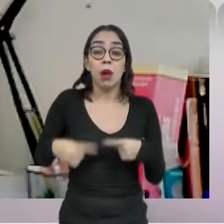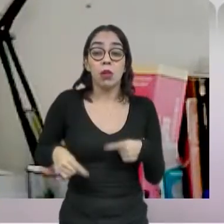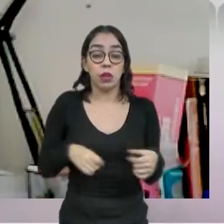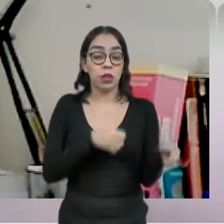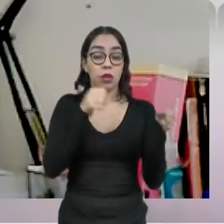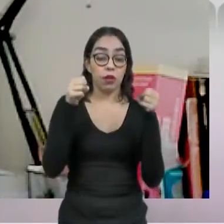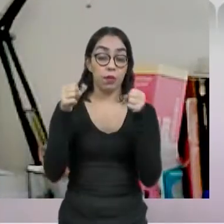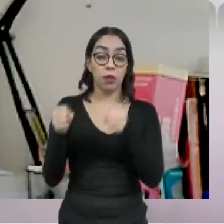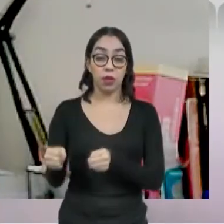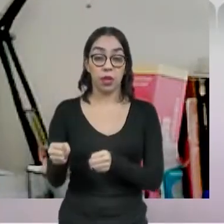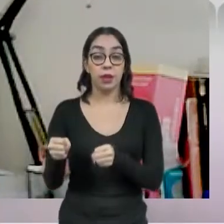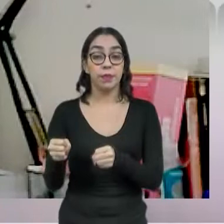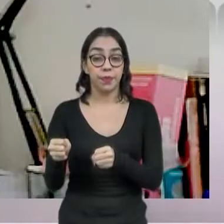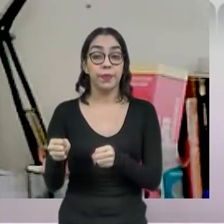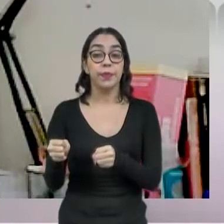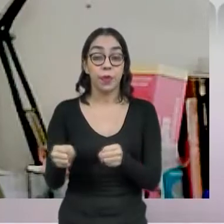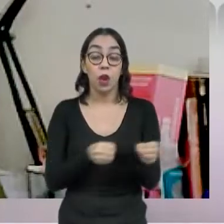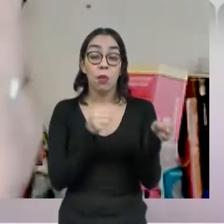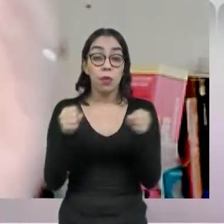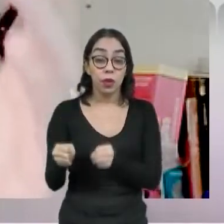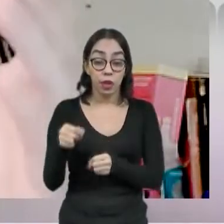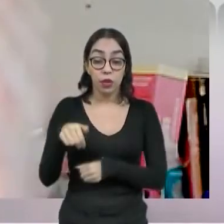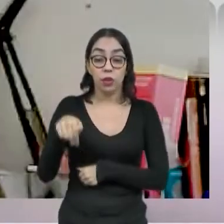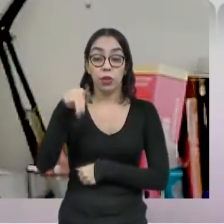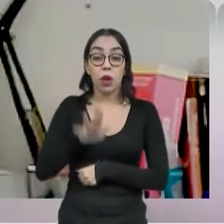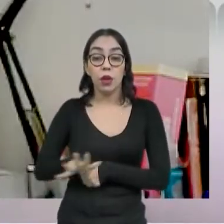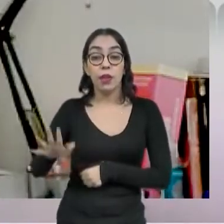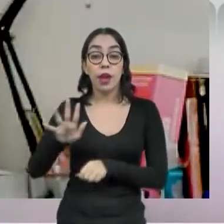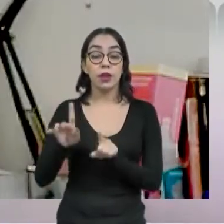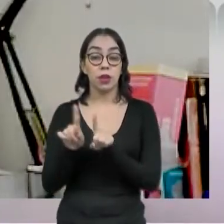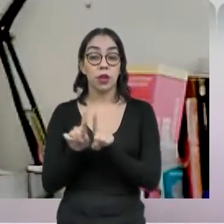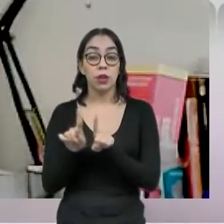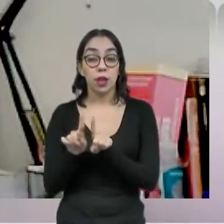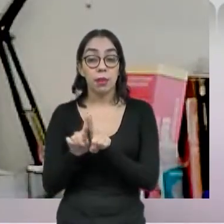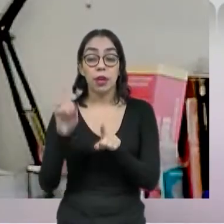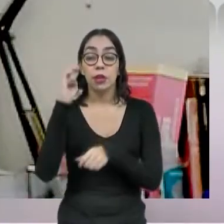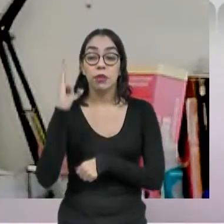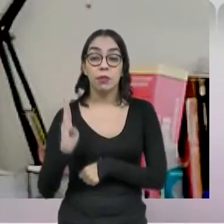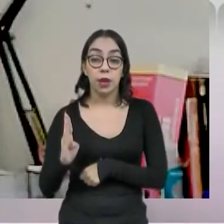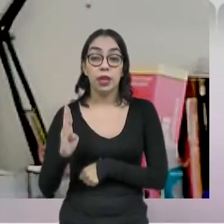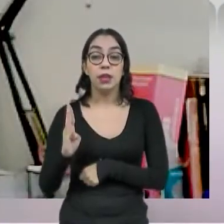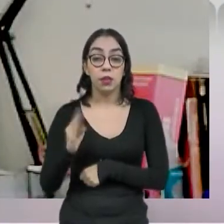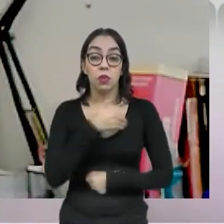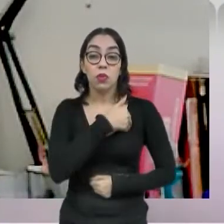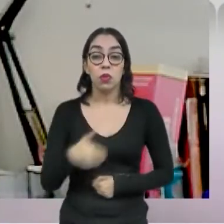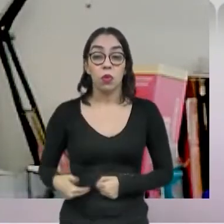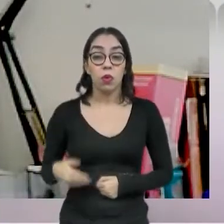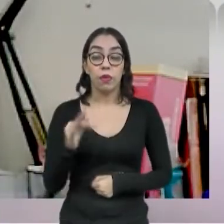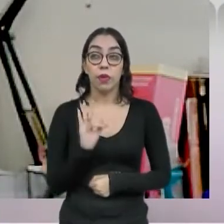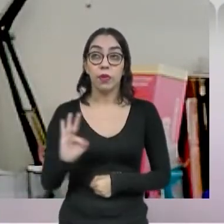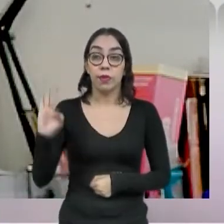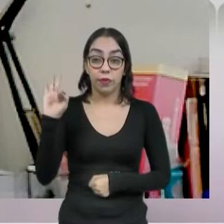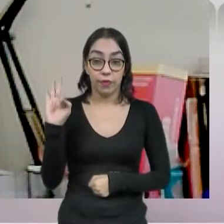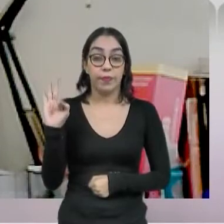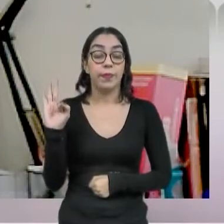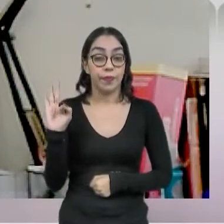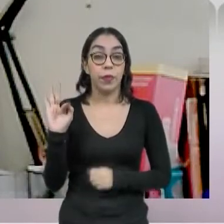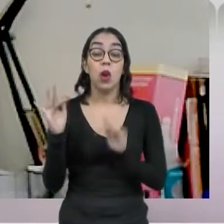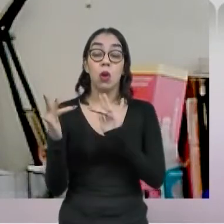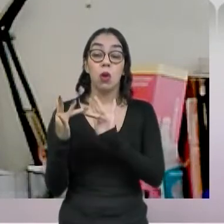decisório do Brasil, isso quer dizer, inclusive, o Palácio do Catete, então, sede do governo federal. Padre